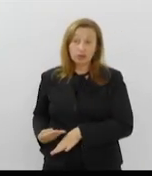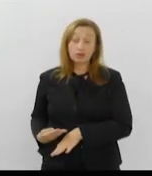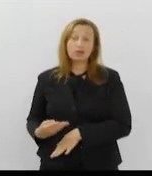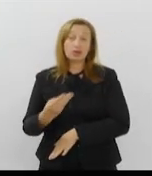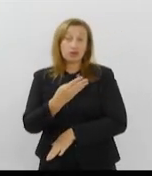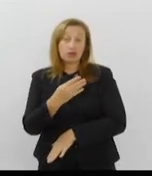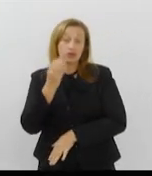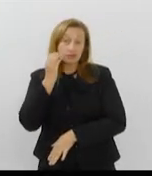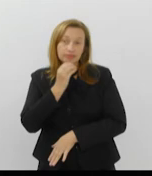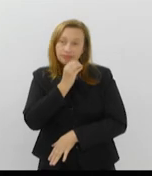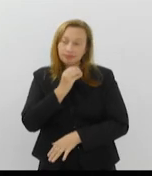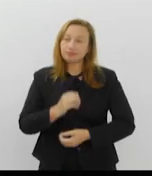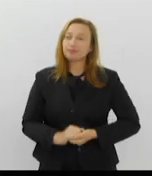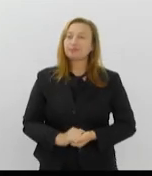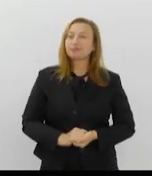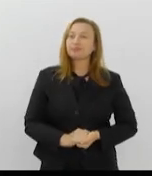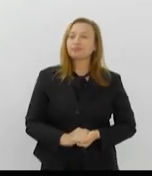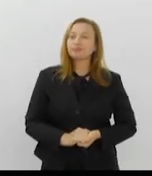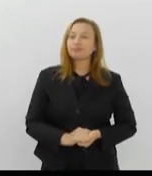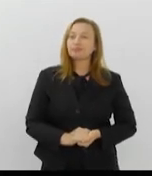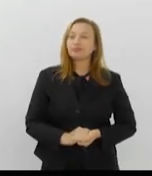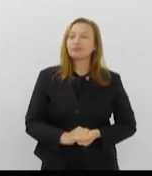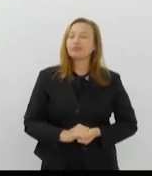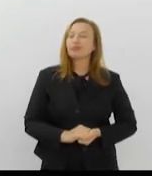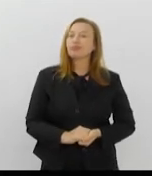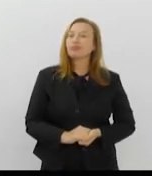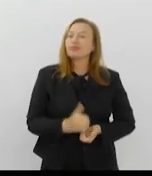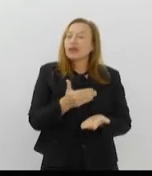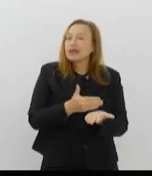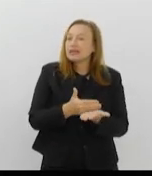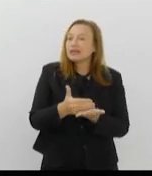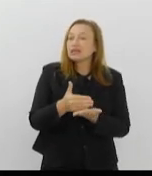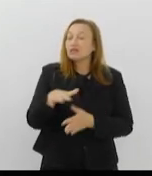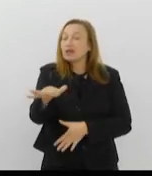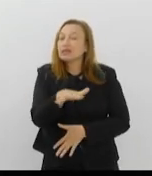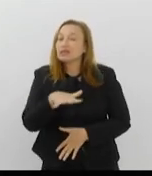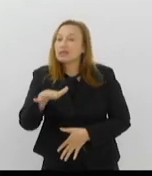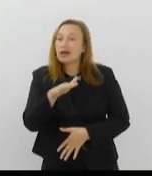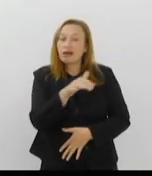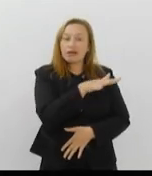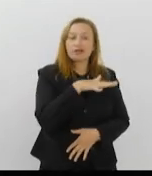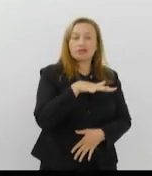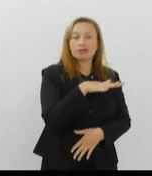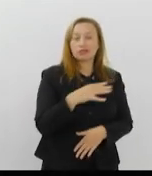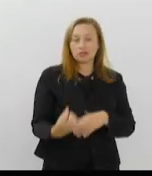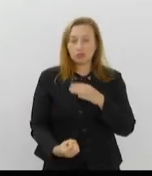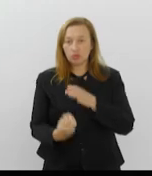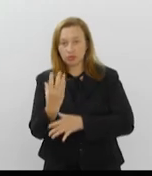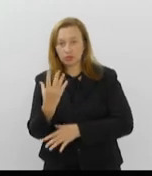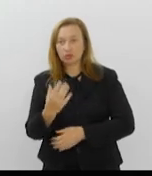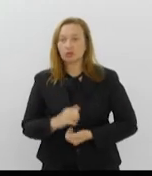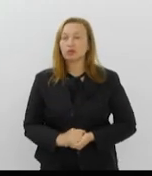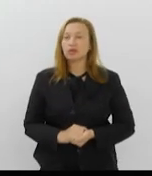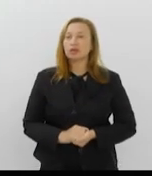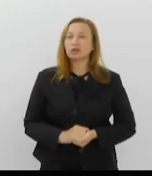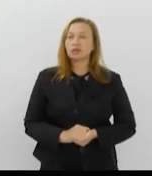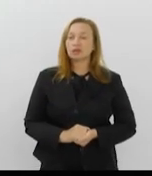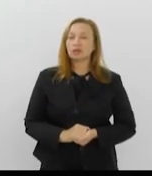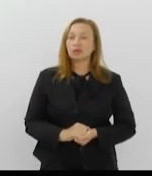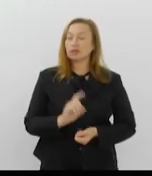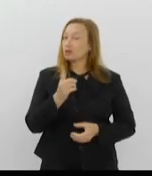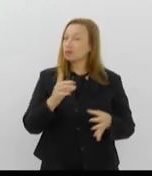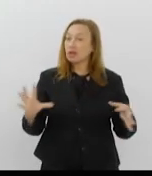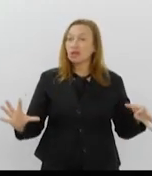Castro que deu essa prerrogativa a essas áreas produtivas de não est